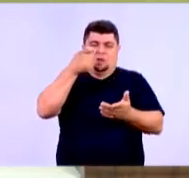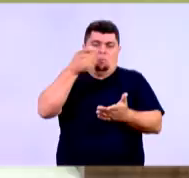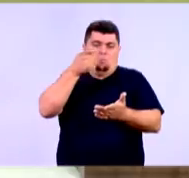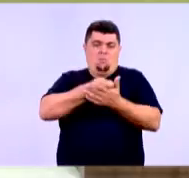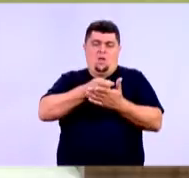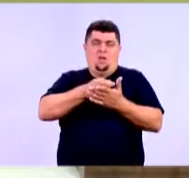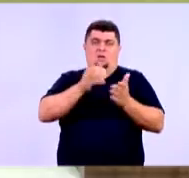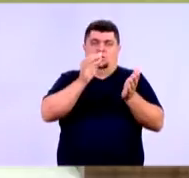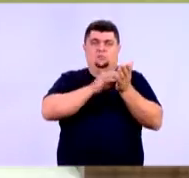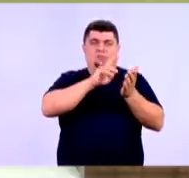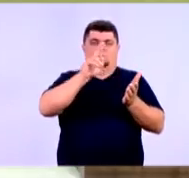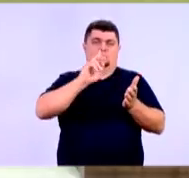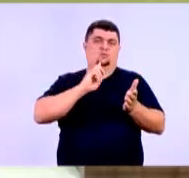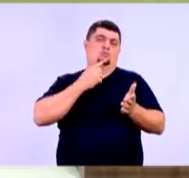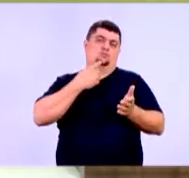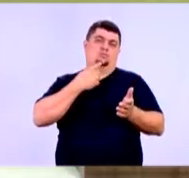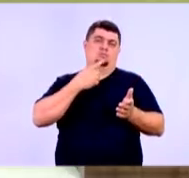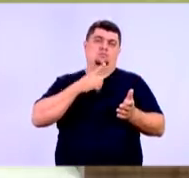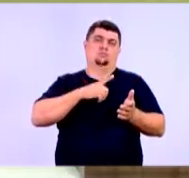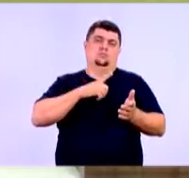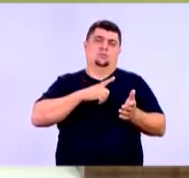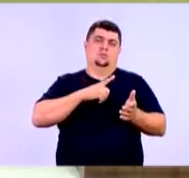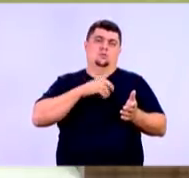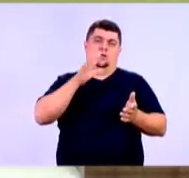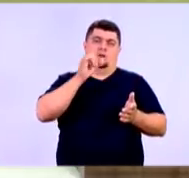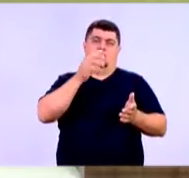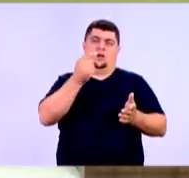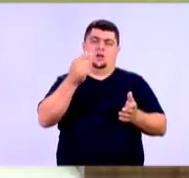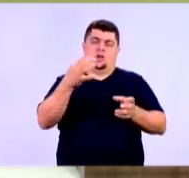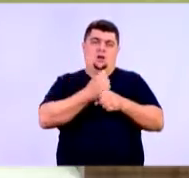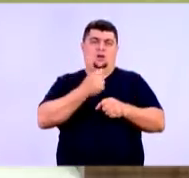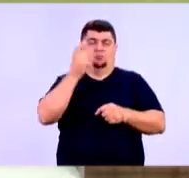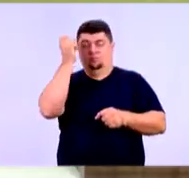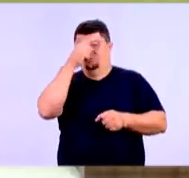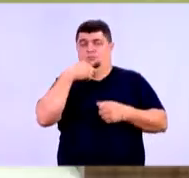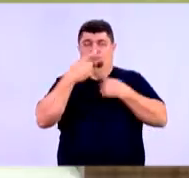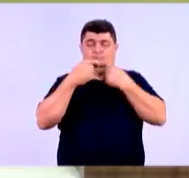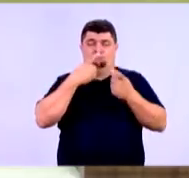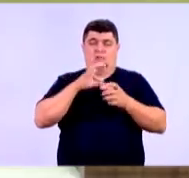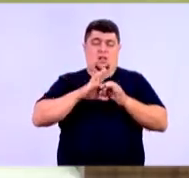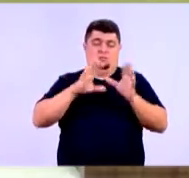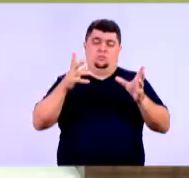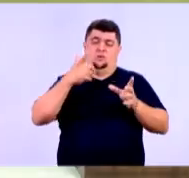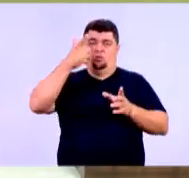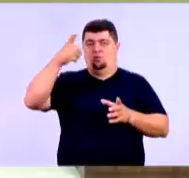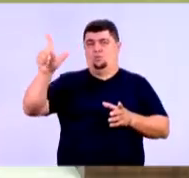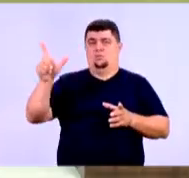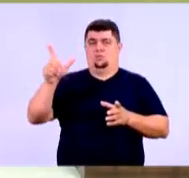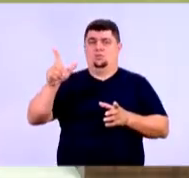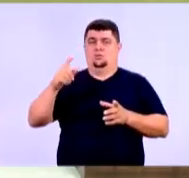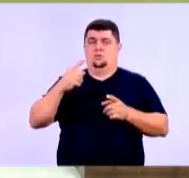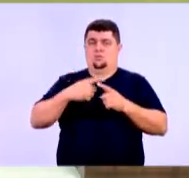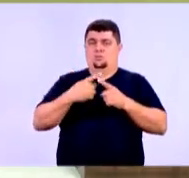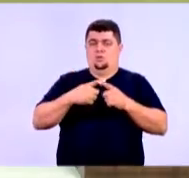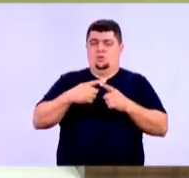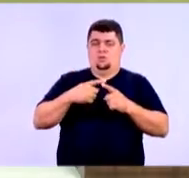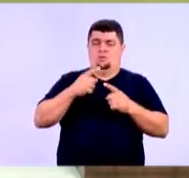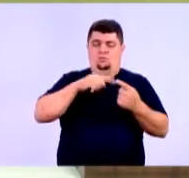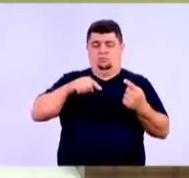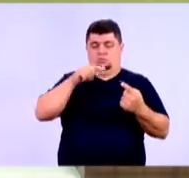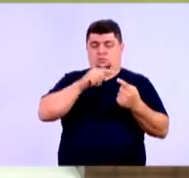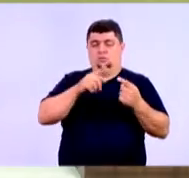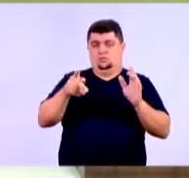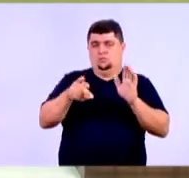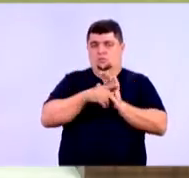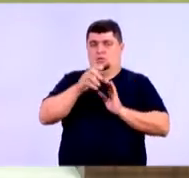compromisso em tempo hábil, o que compromete seu crédito. É verdade, compromete mesmo. A principal função desses organismos, como